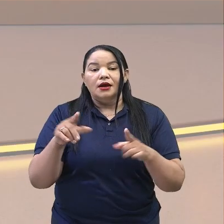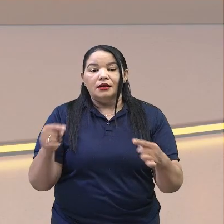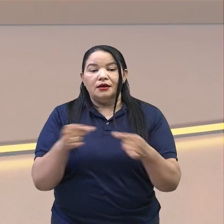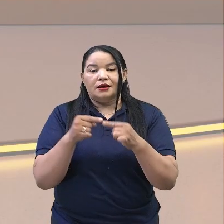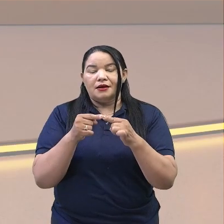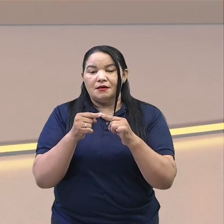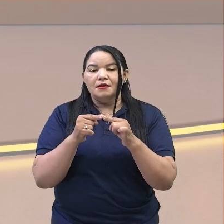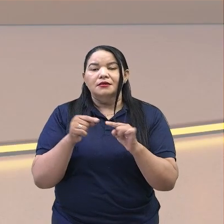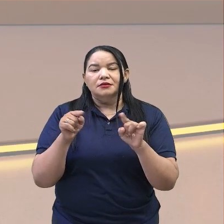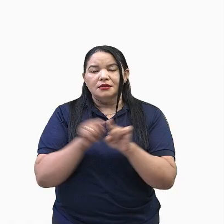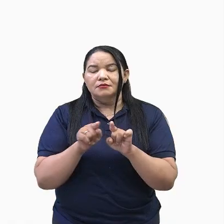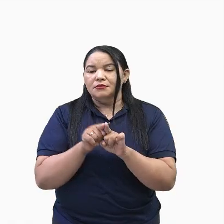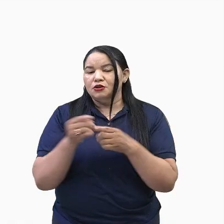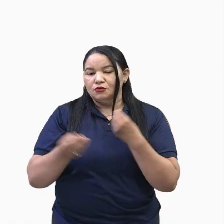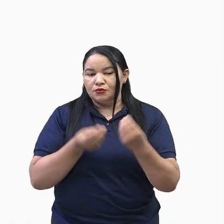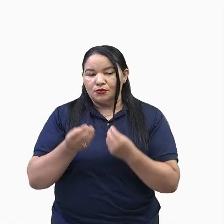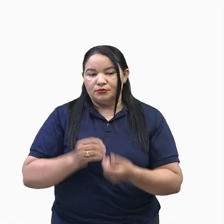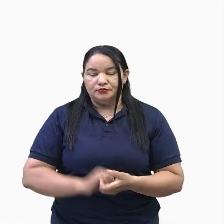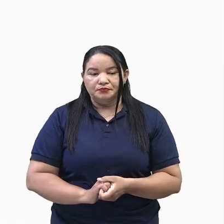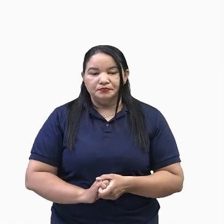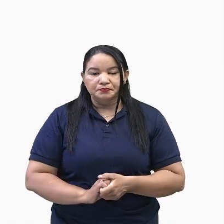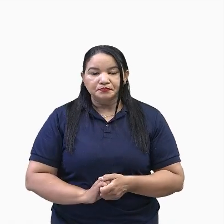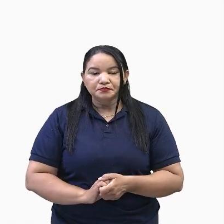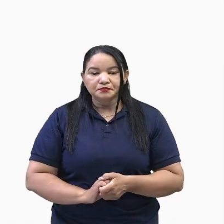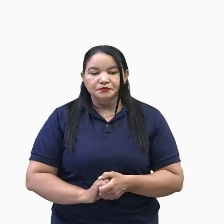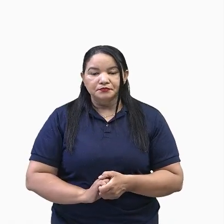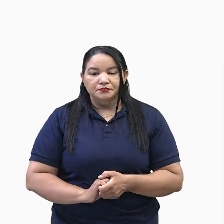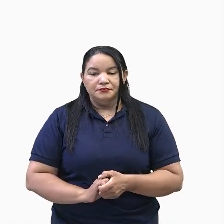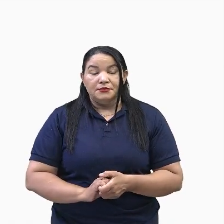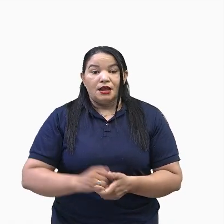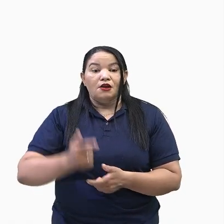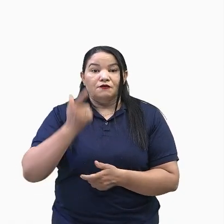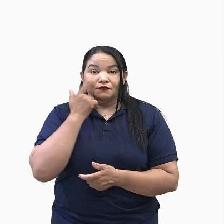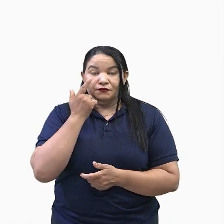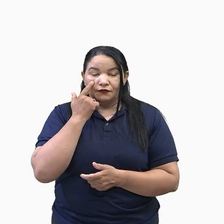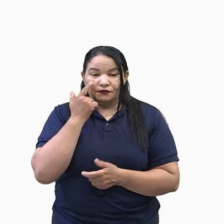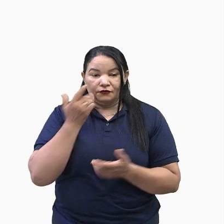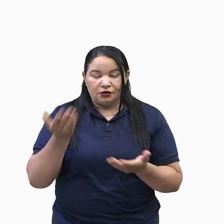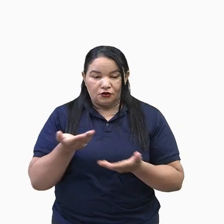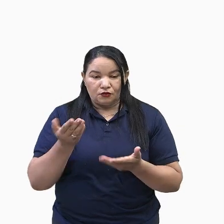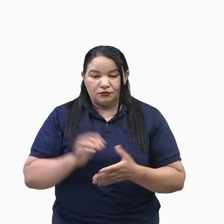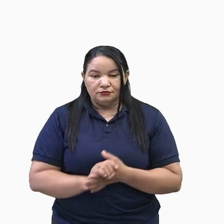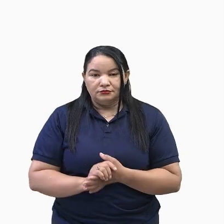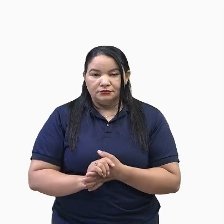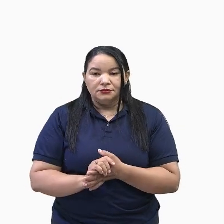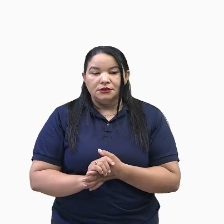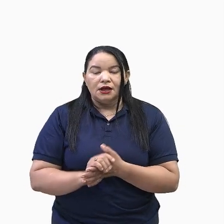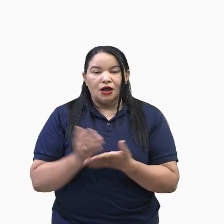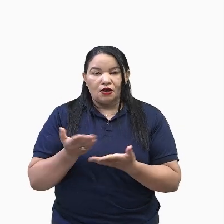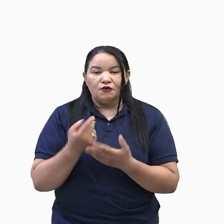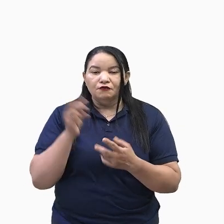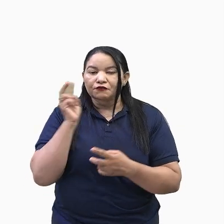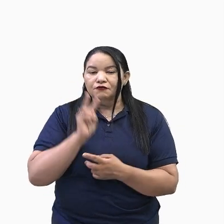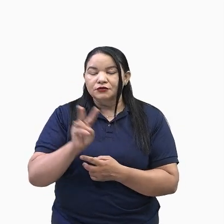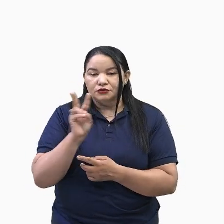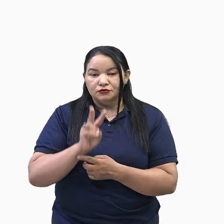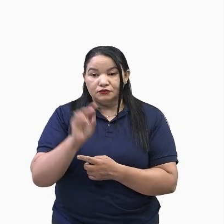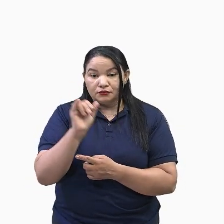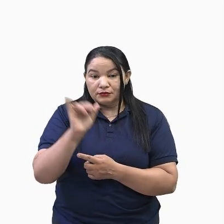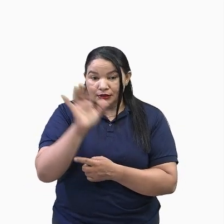tipos de gráficos. Acompanhe comigo. Bem, o gráfico ele é uma forma visual que a gente tem